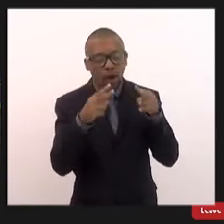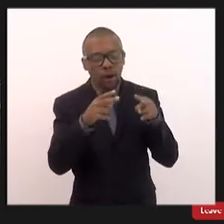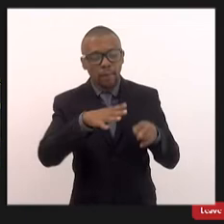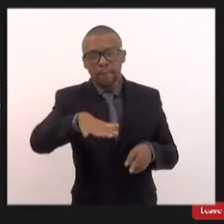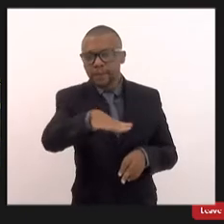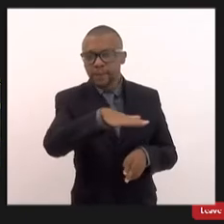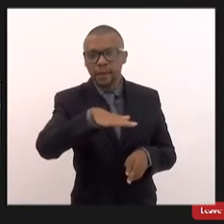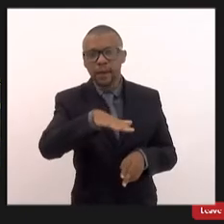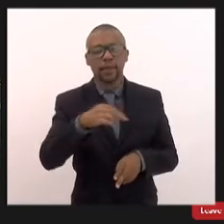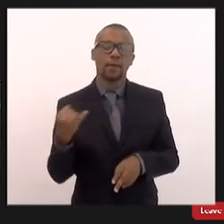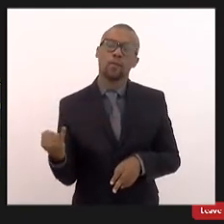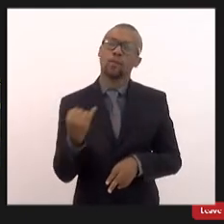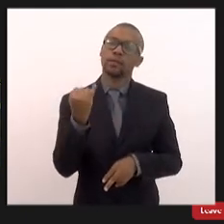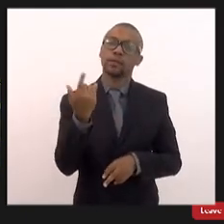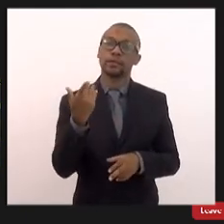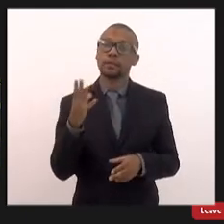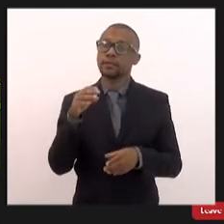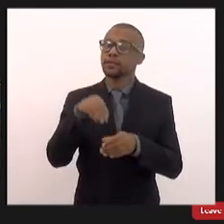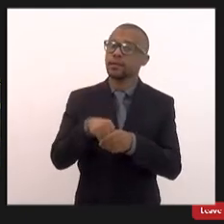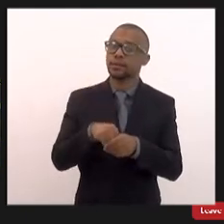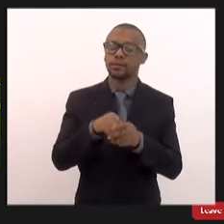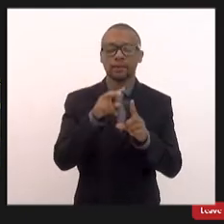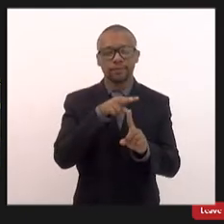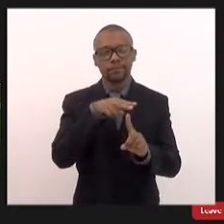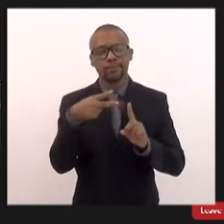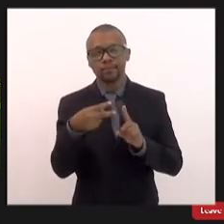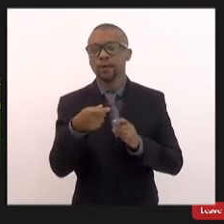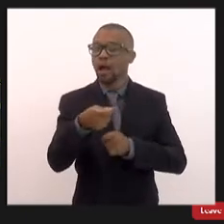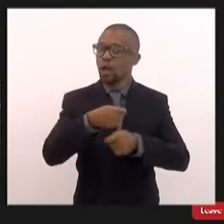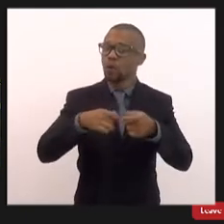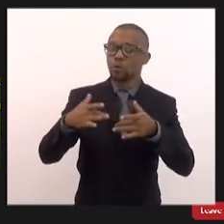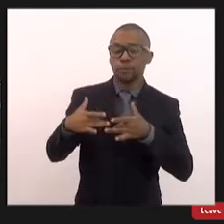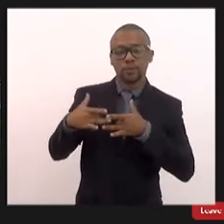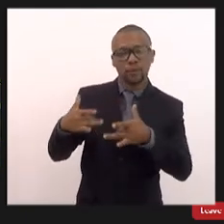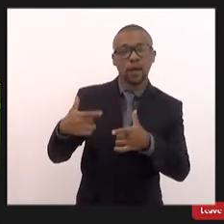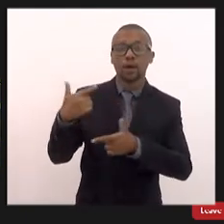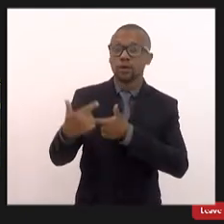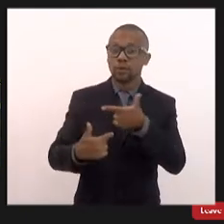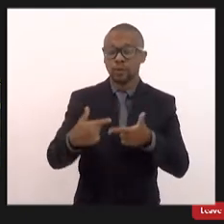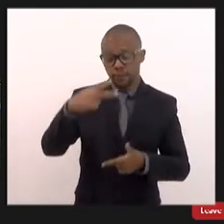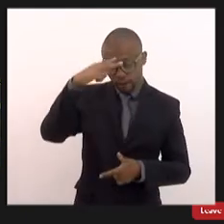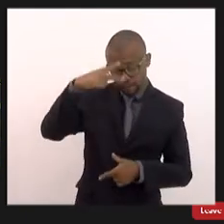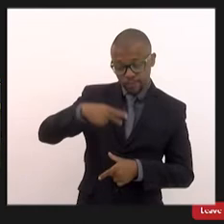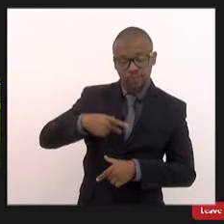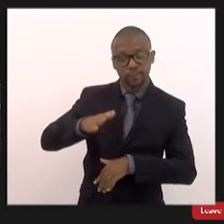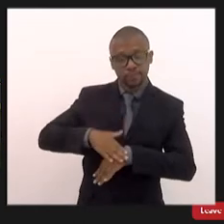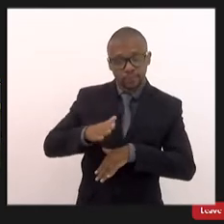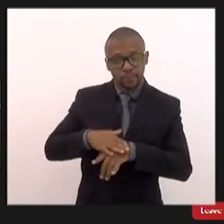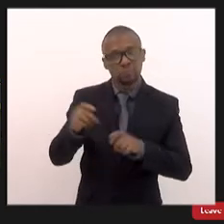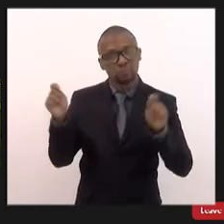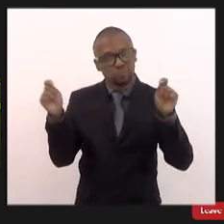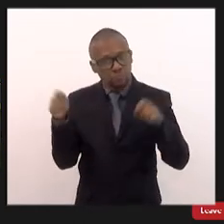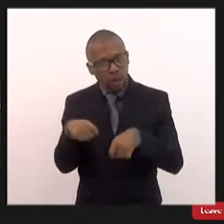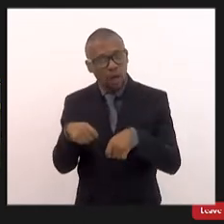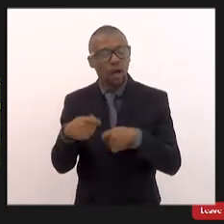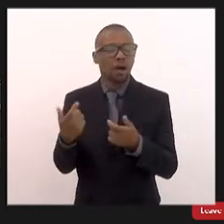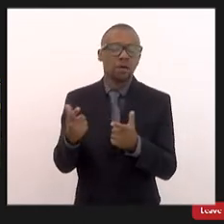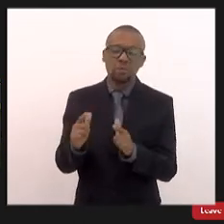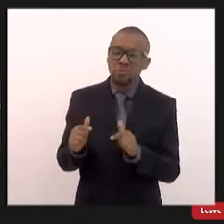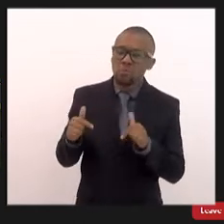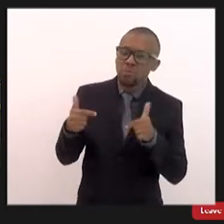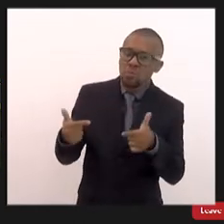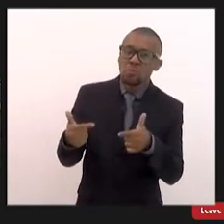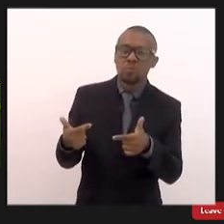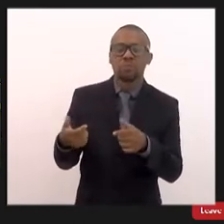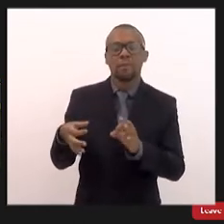dentro dessa lógica do que é a economia solidária, do que é o trabalho auto-organizado de povo, cooperativismo,